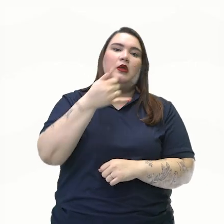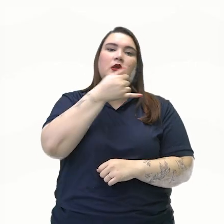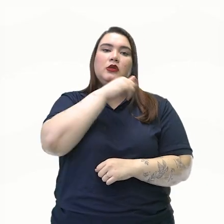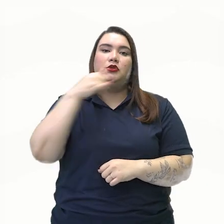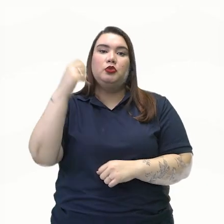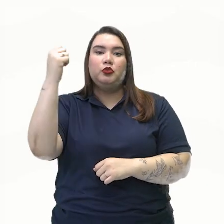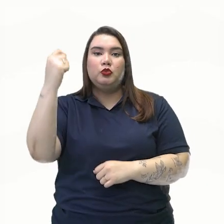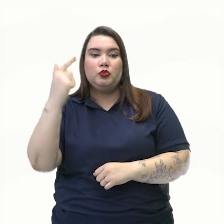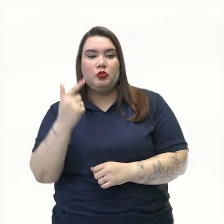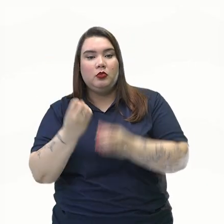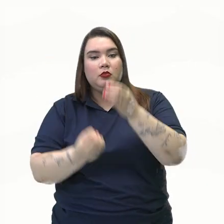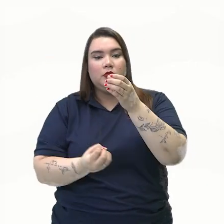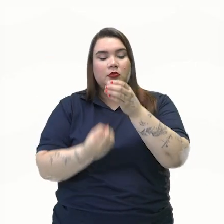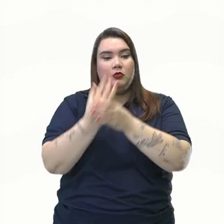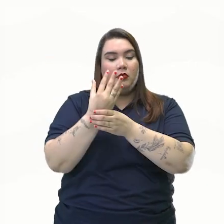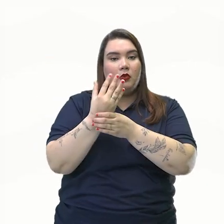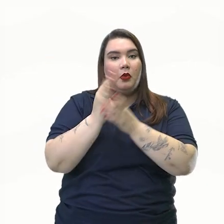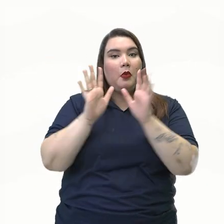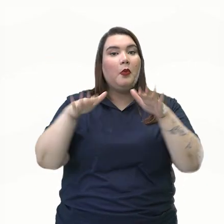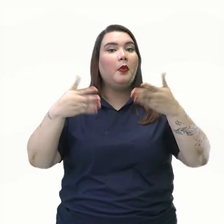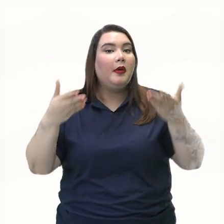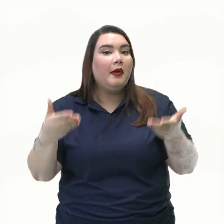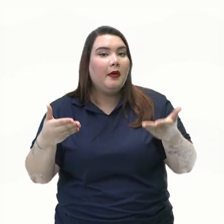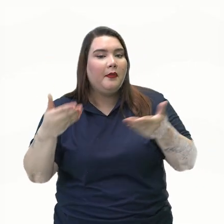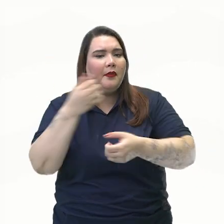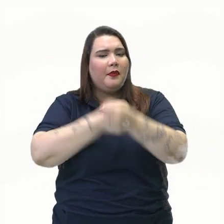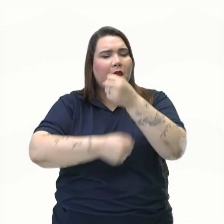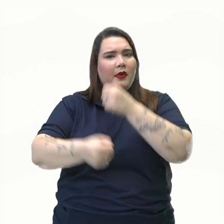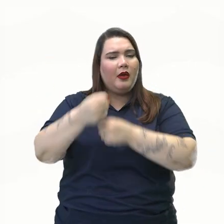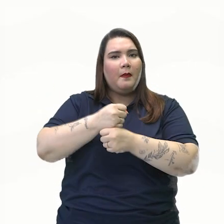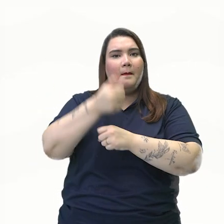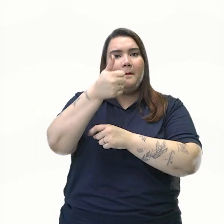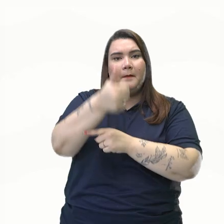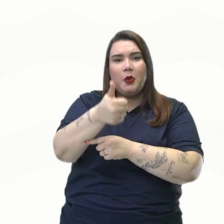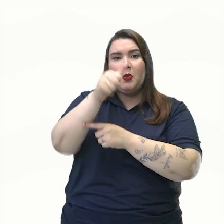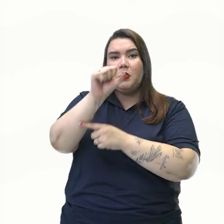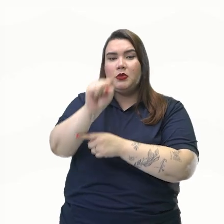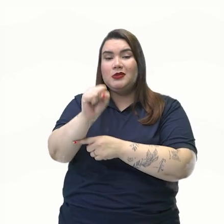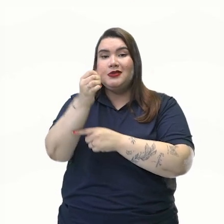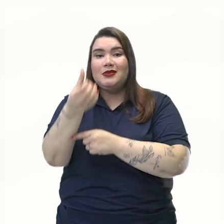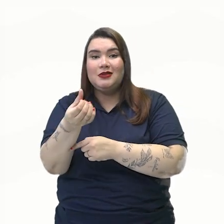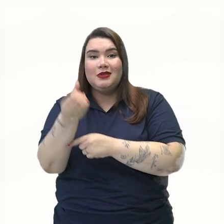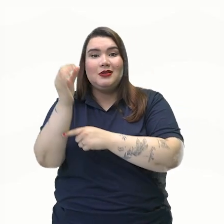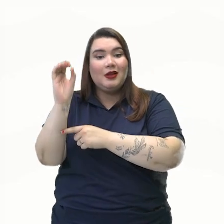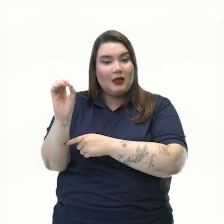energia solar surgiu, olhem só em que ano foi, em